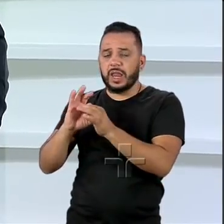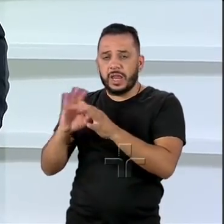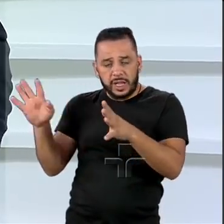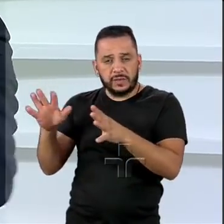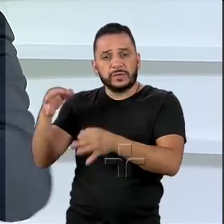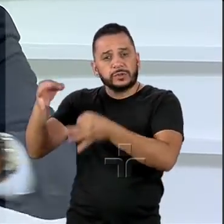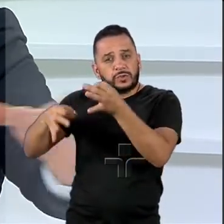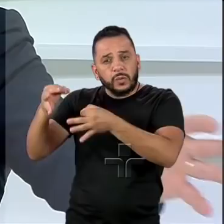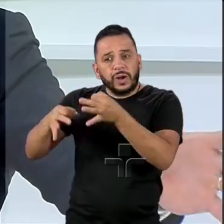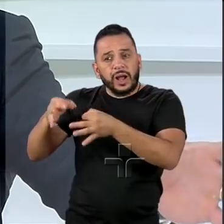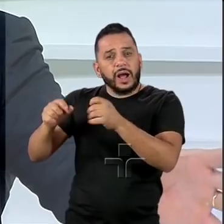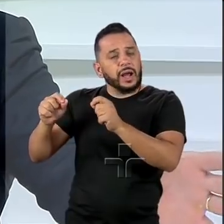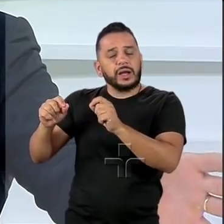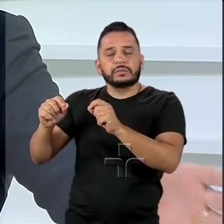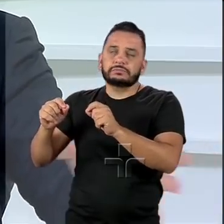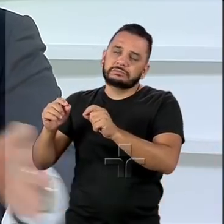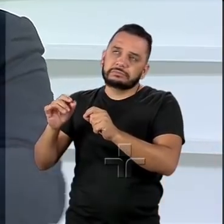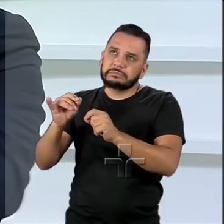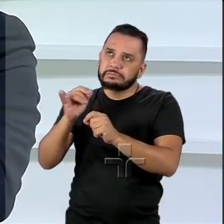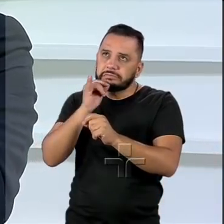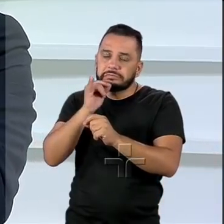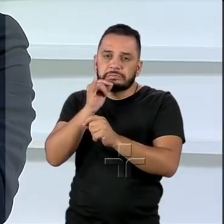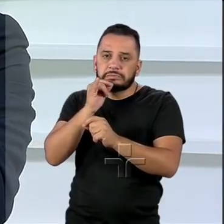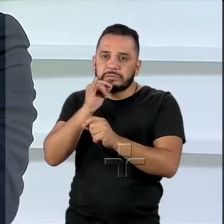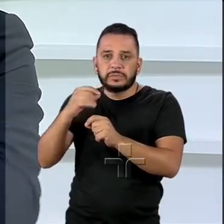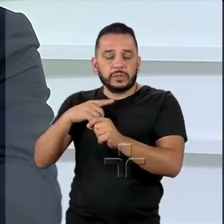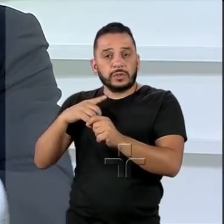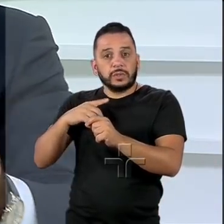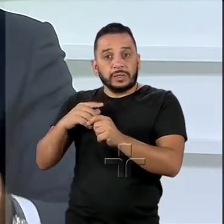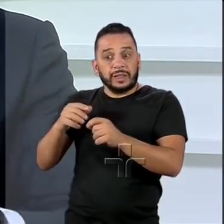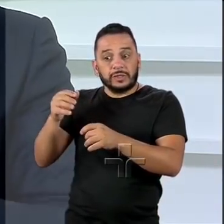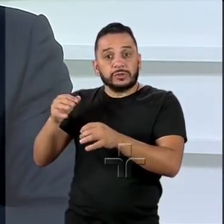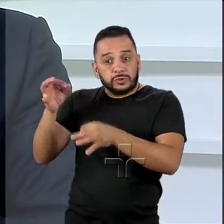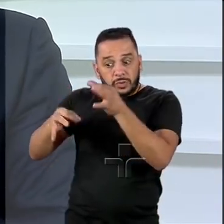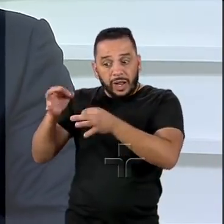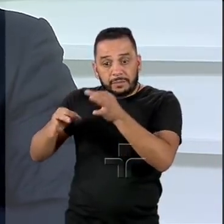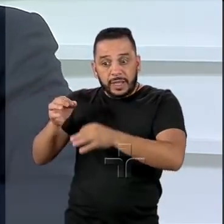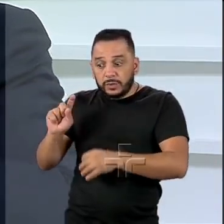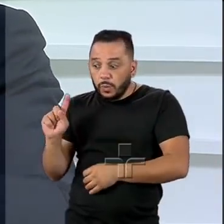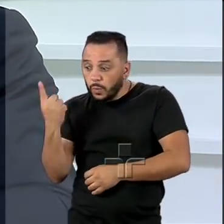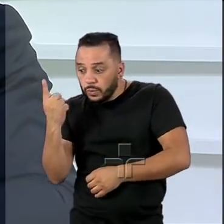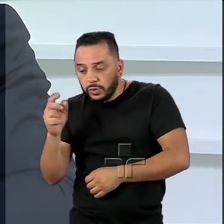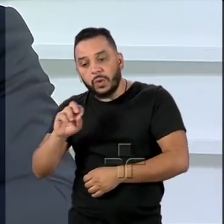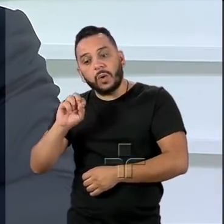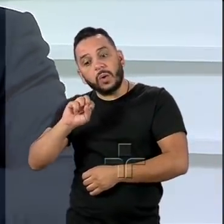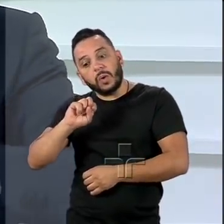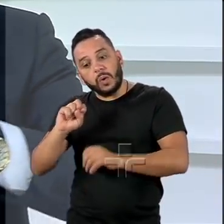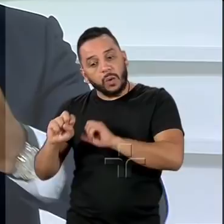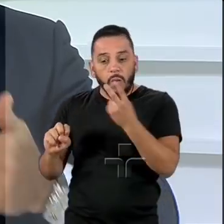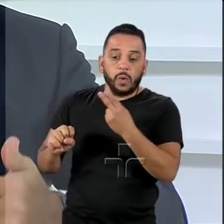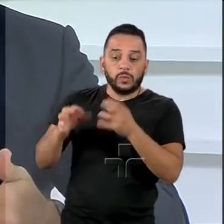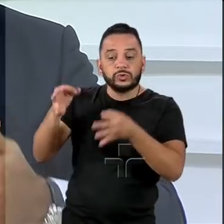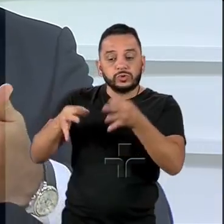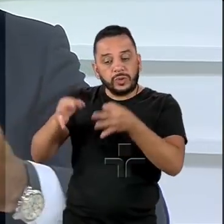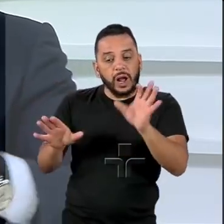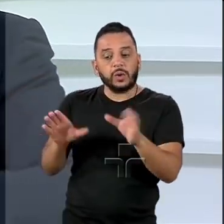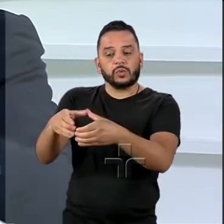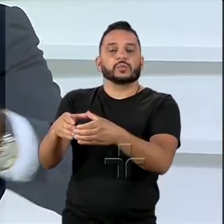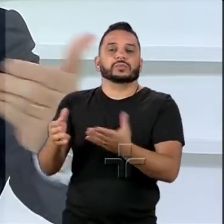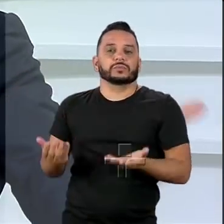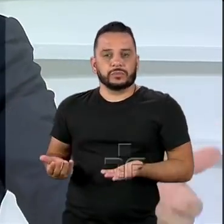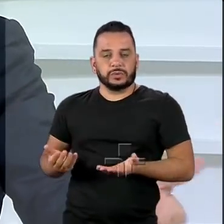aqueles casos de forma monocrática ou em turma. Outro grupo entende que não, que já temos